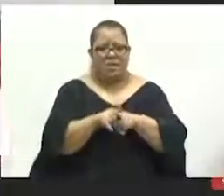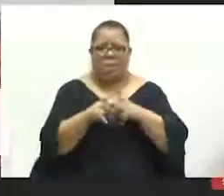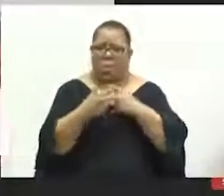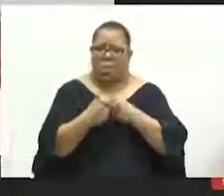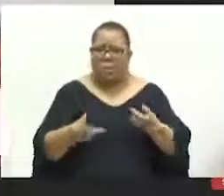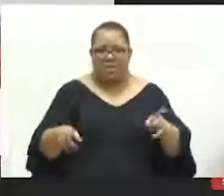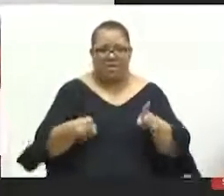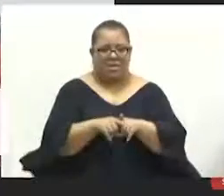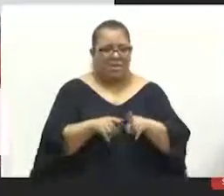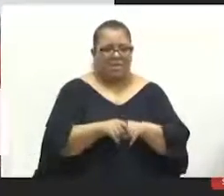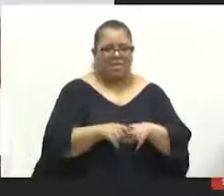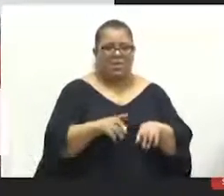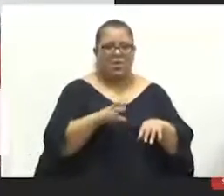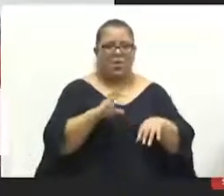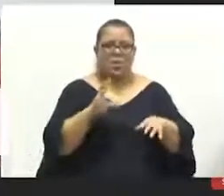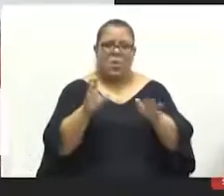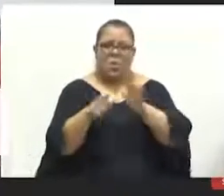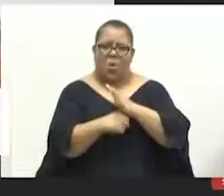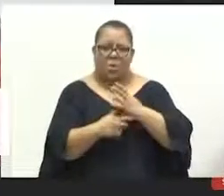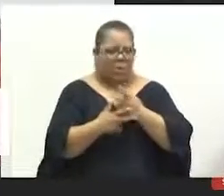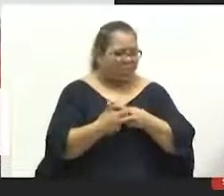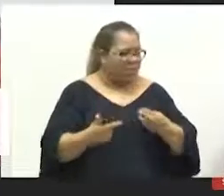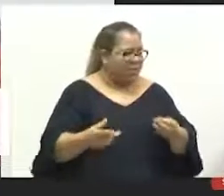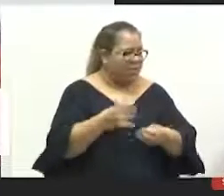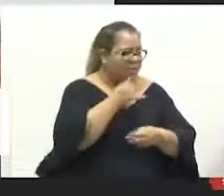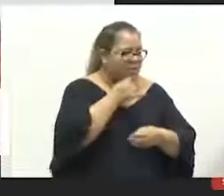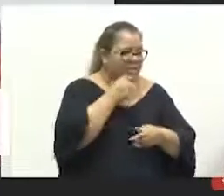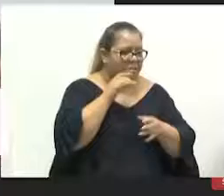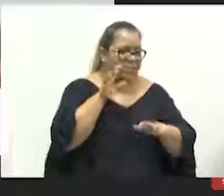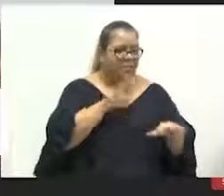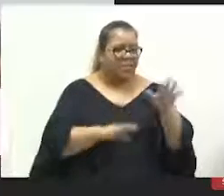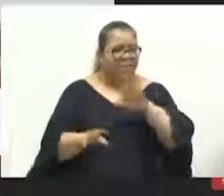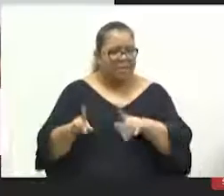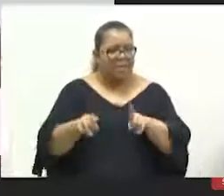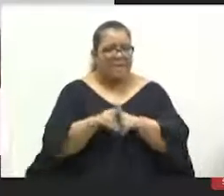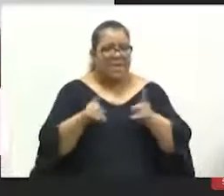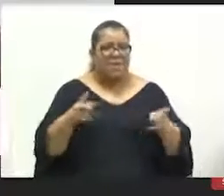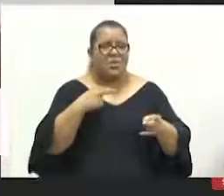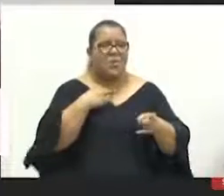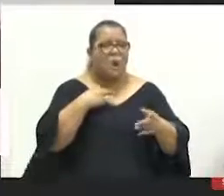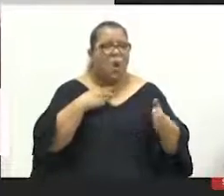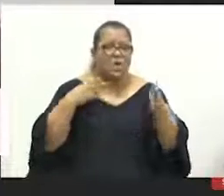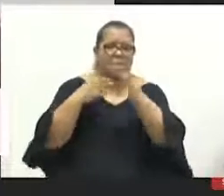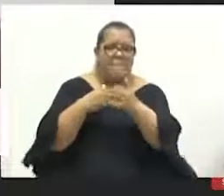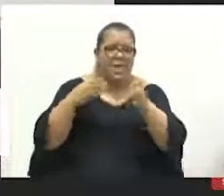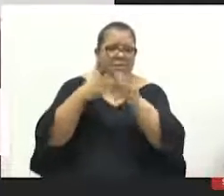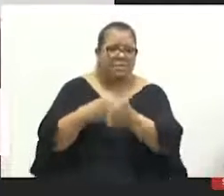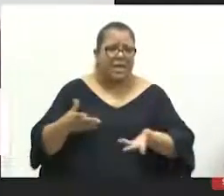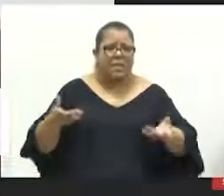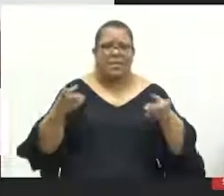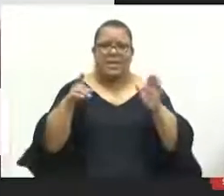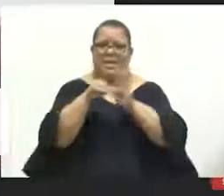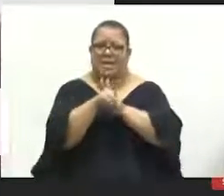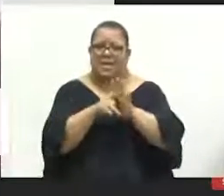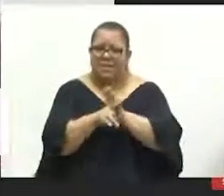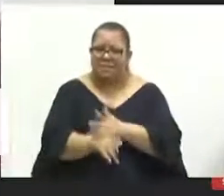algum tipo de fraude, abuso, isso a gente tem que ter um cuidado, mas não pode barrar ao acesso ao